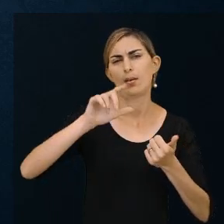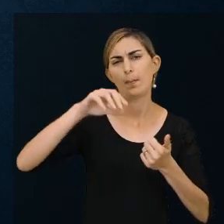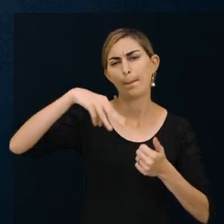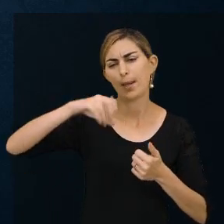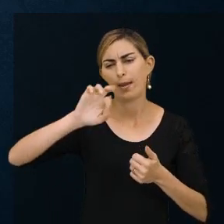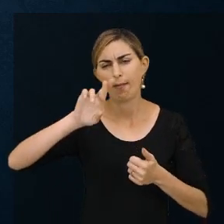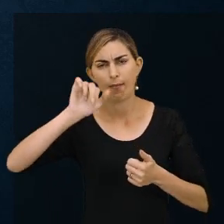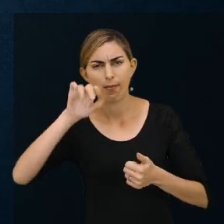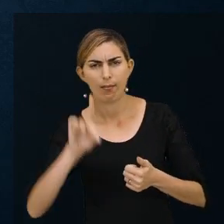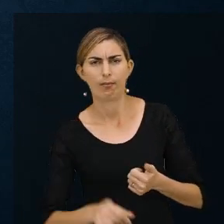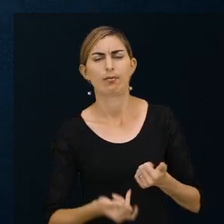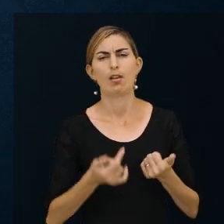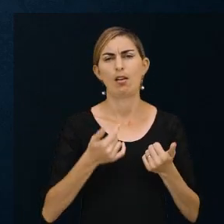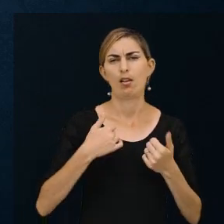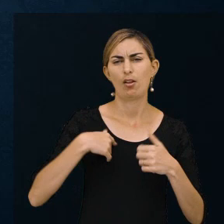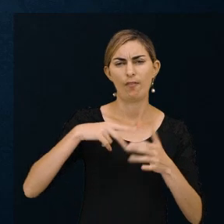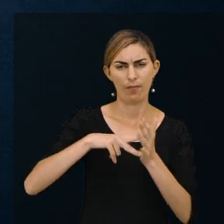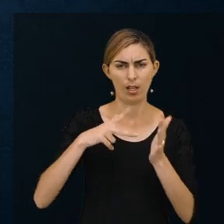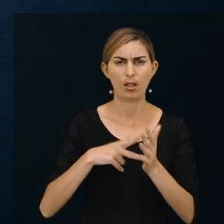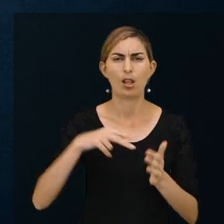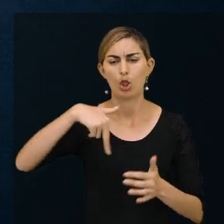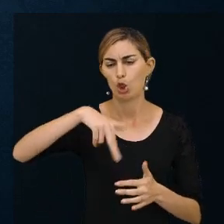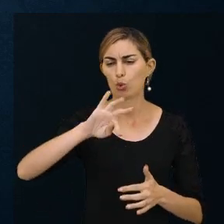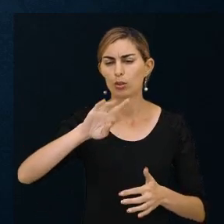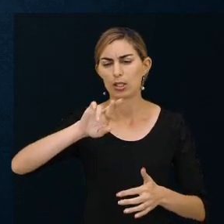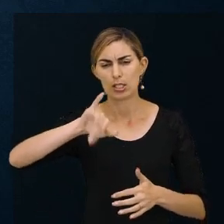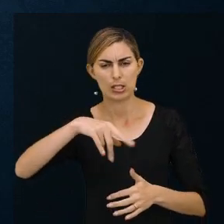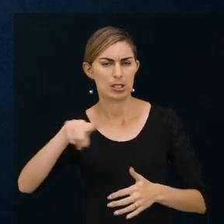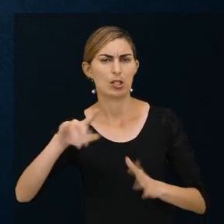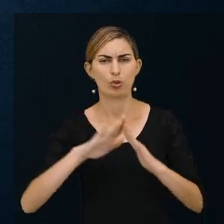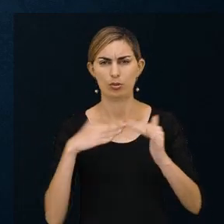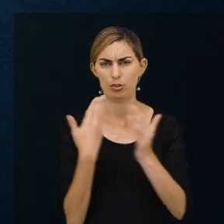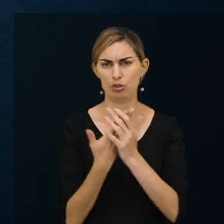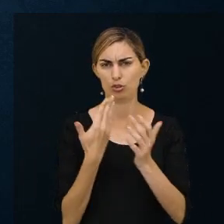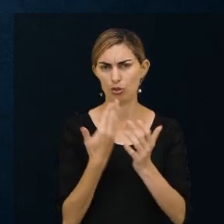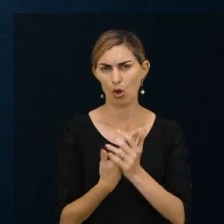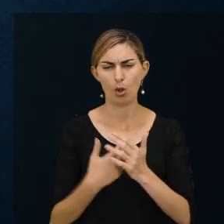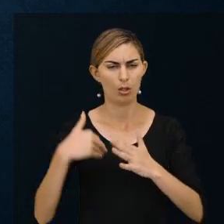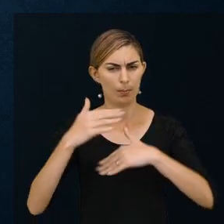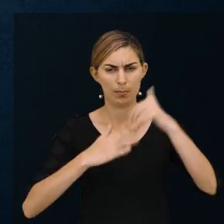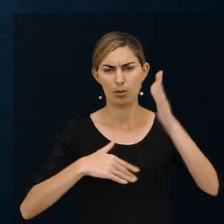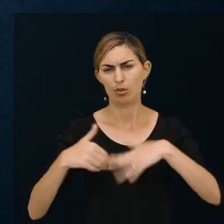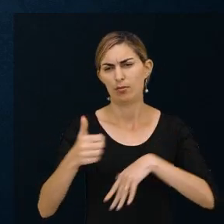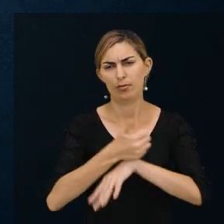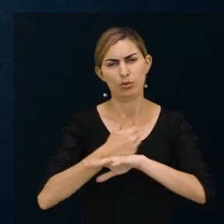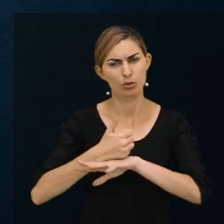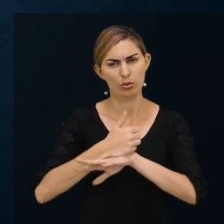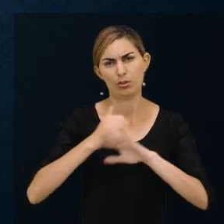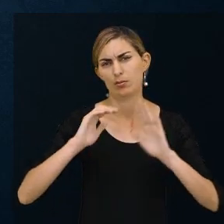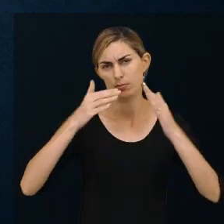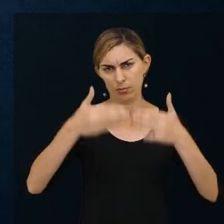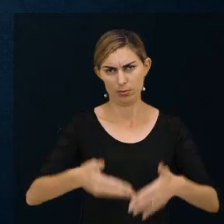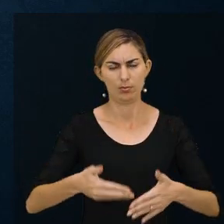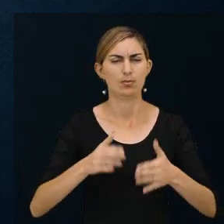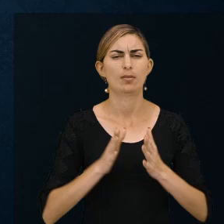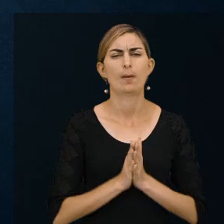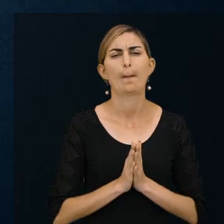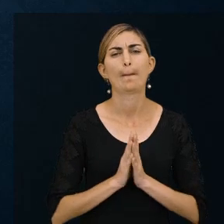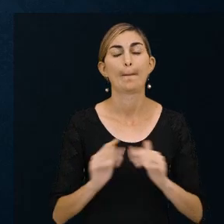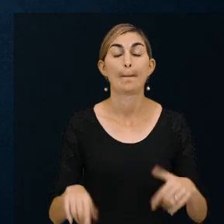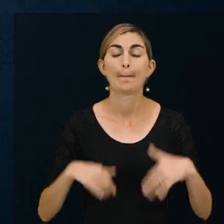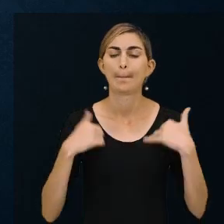merendeira, né? O setor, na verdade, de nutrição da escola, que são os profissionais que trabalham diretamente com esse